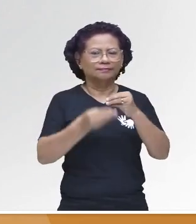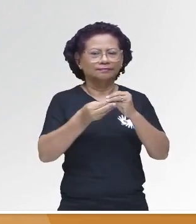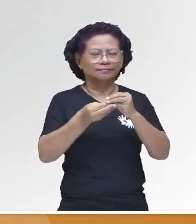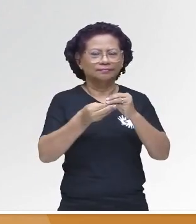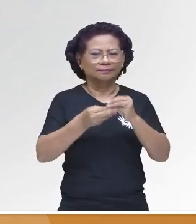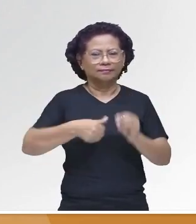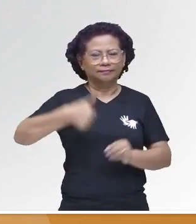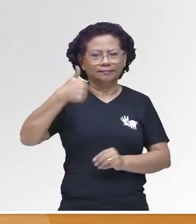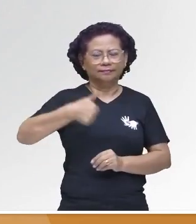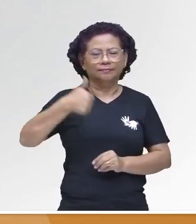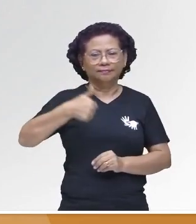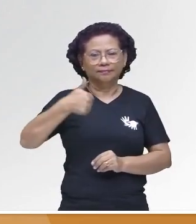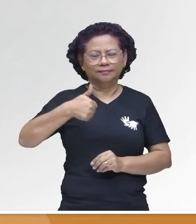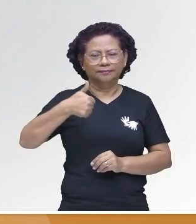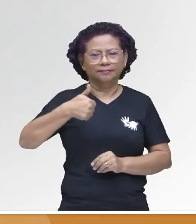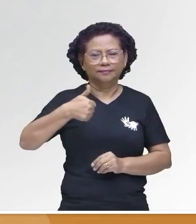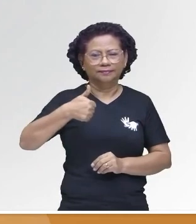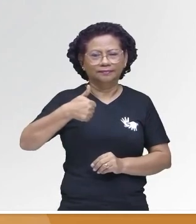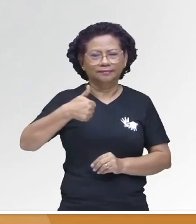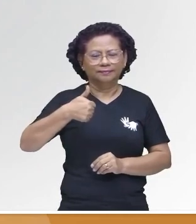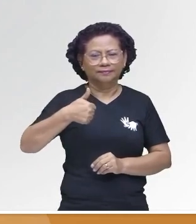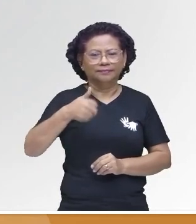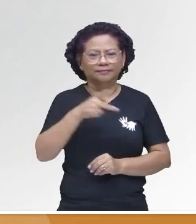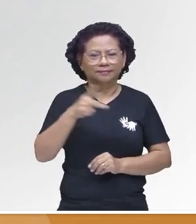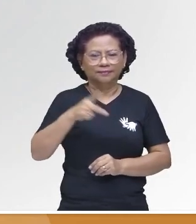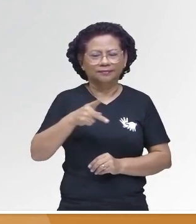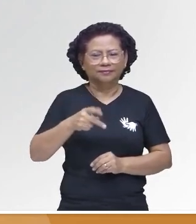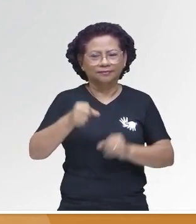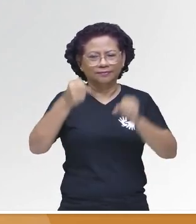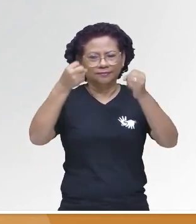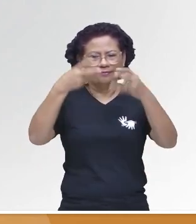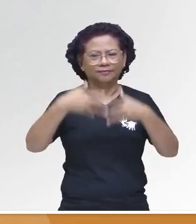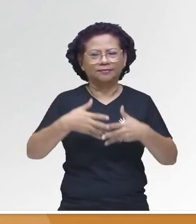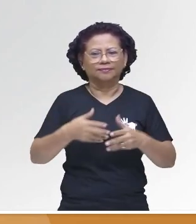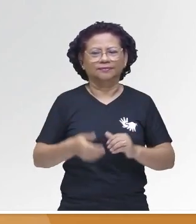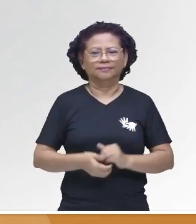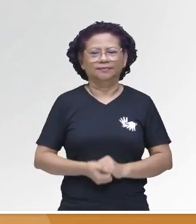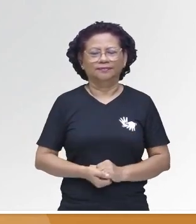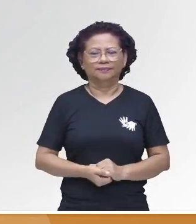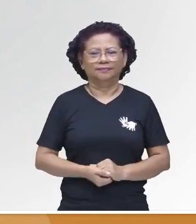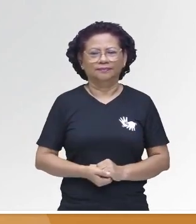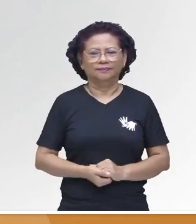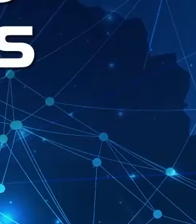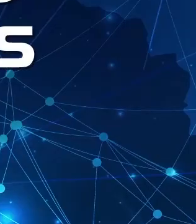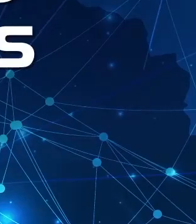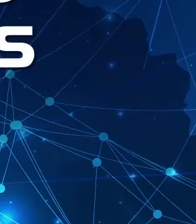reinado que o professor Felipe falou para os senhores.